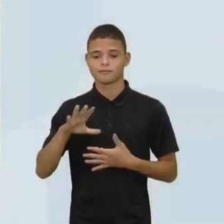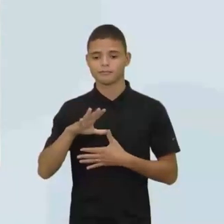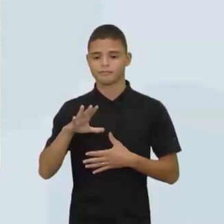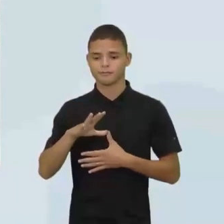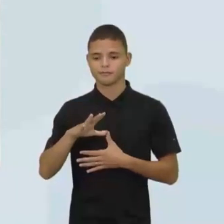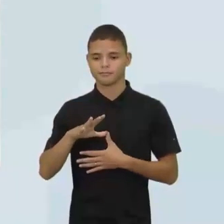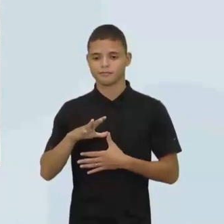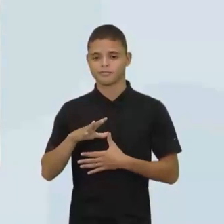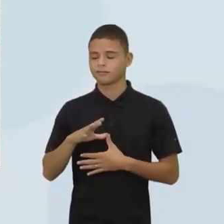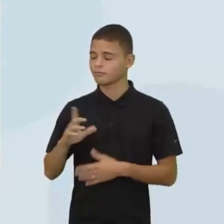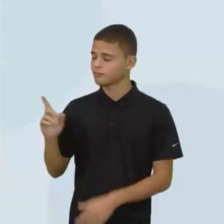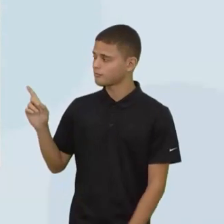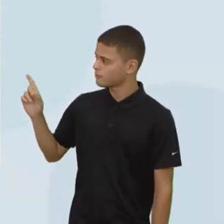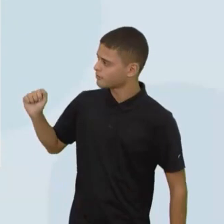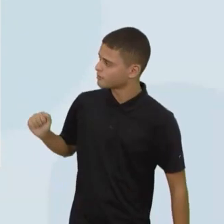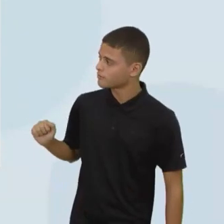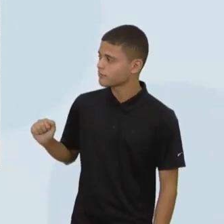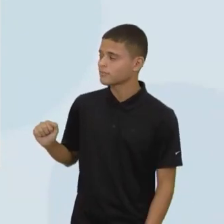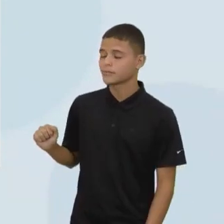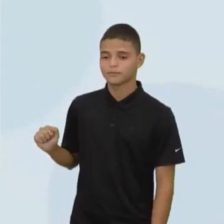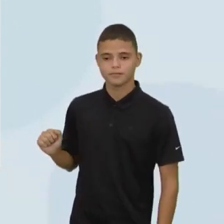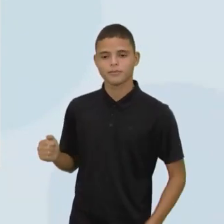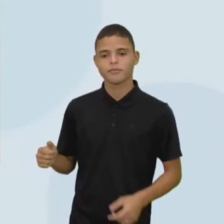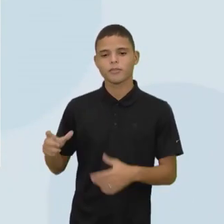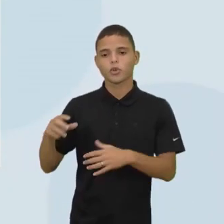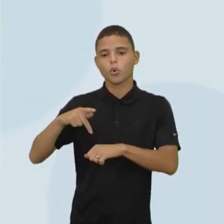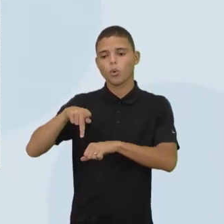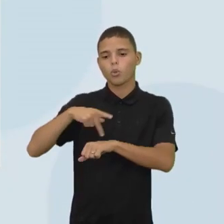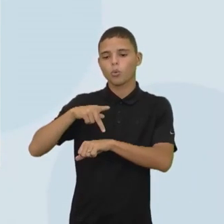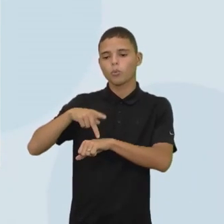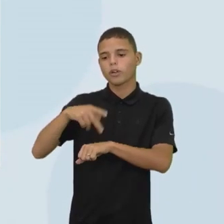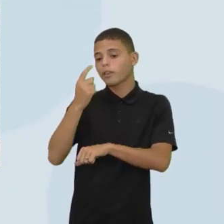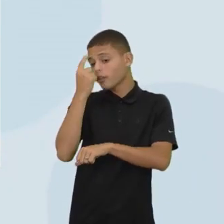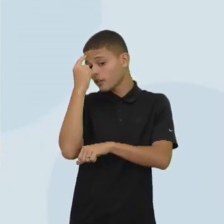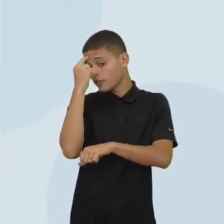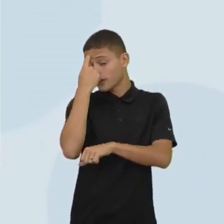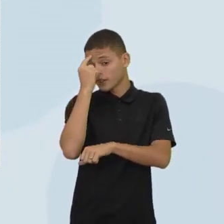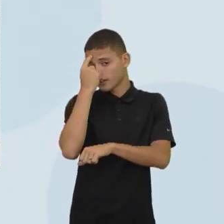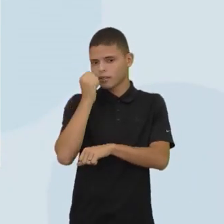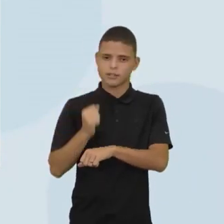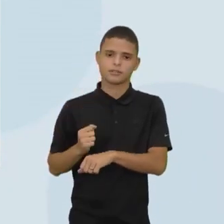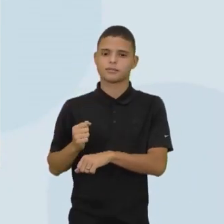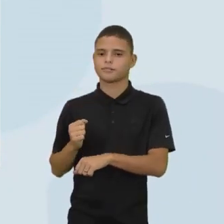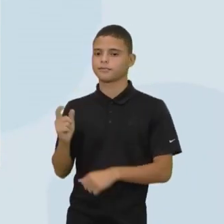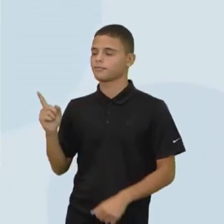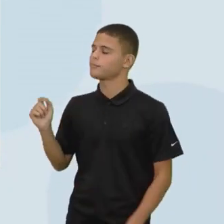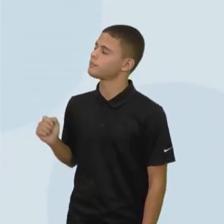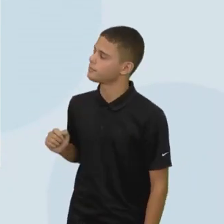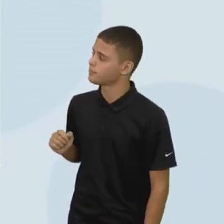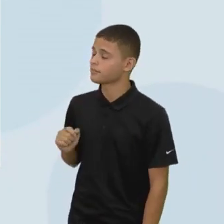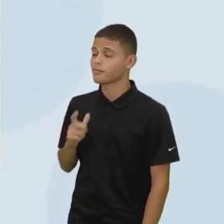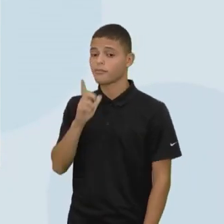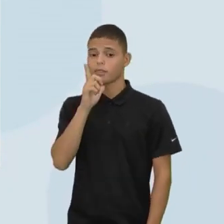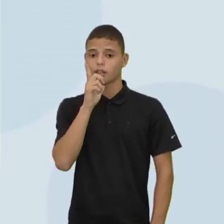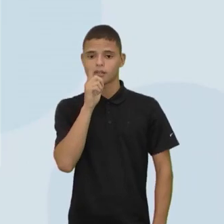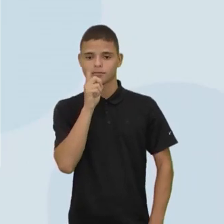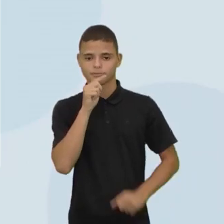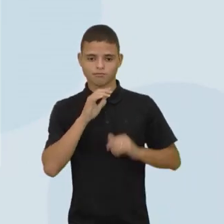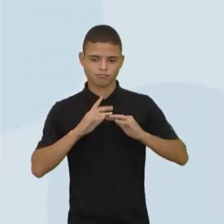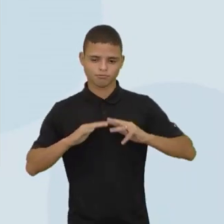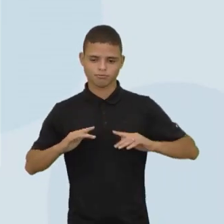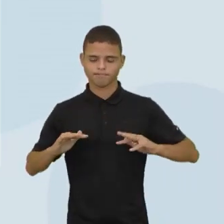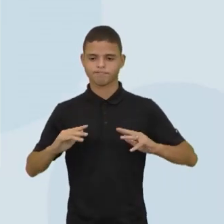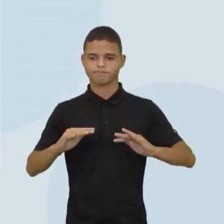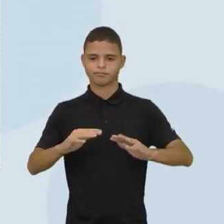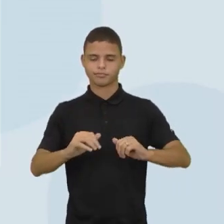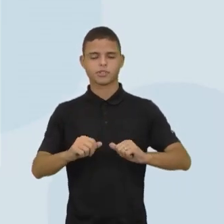bacias hidrográficas aí já da região da Índia, aí, ó. Do rio Ganges, Brahmaputra e Meghna. O rio Ganges, a gente sabe,